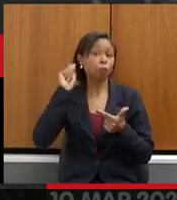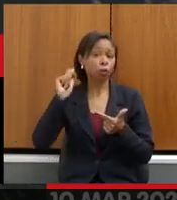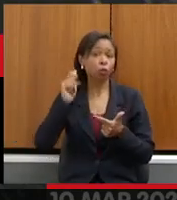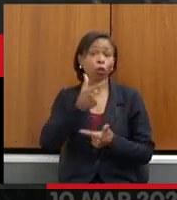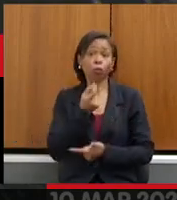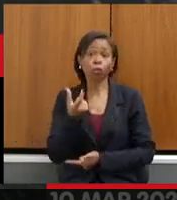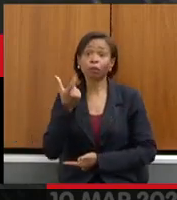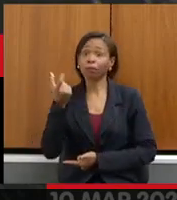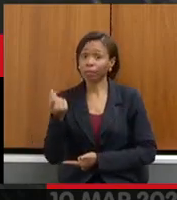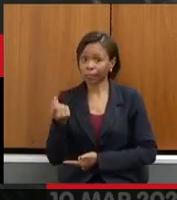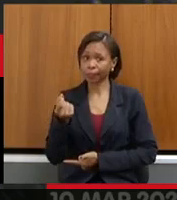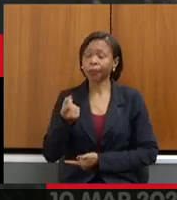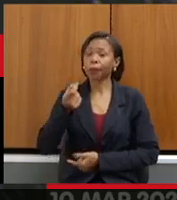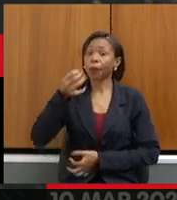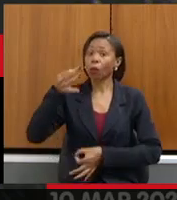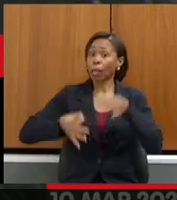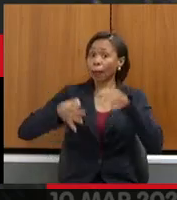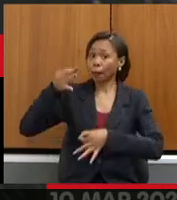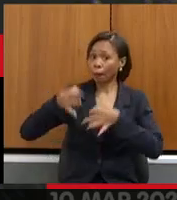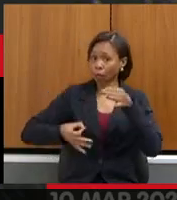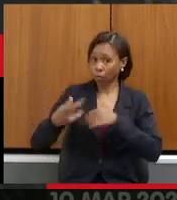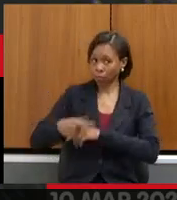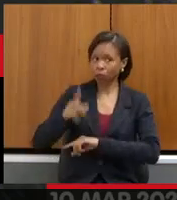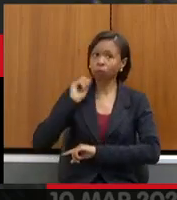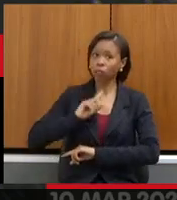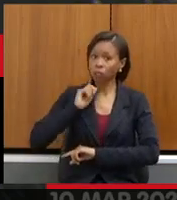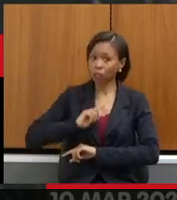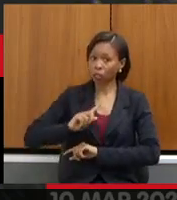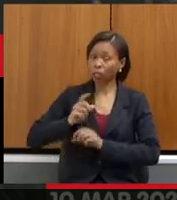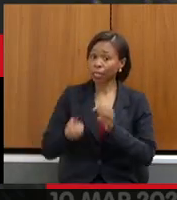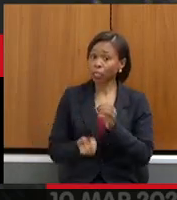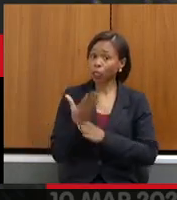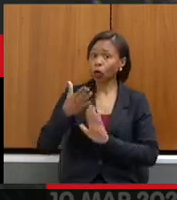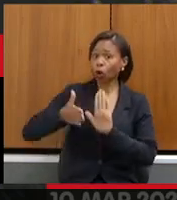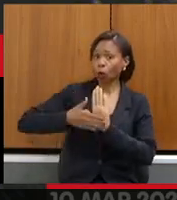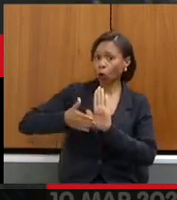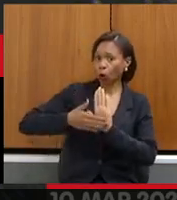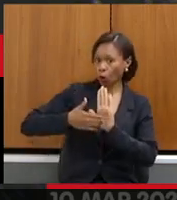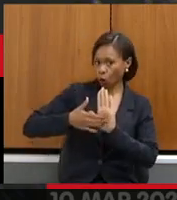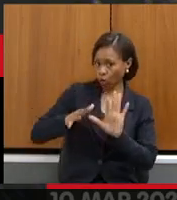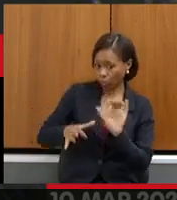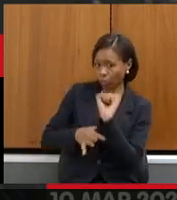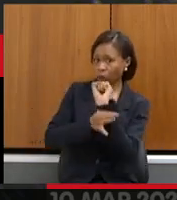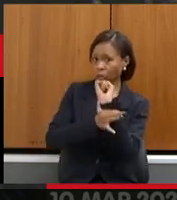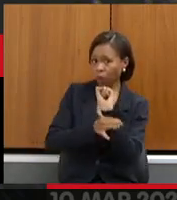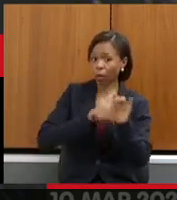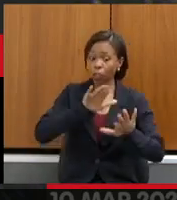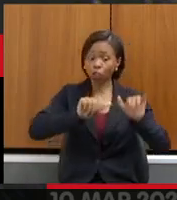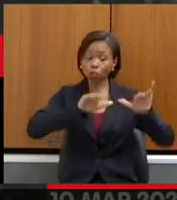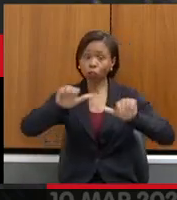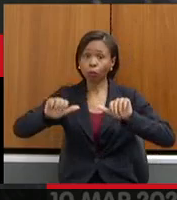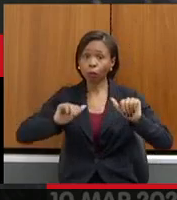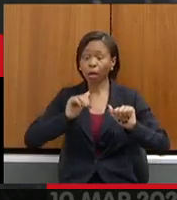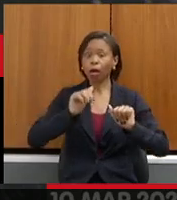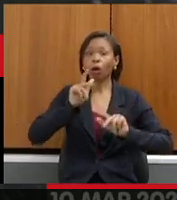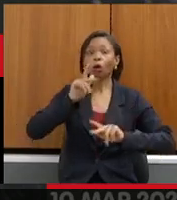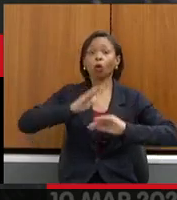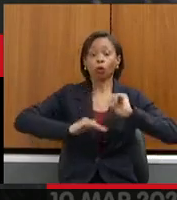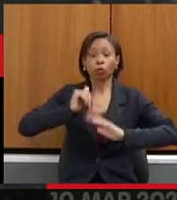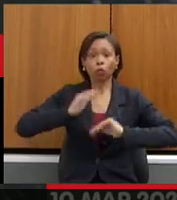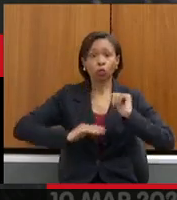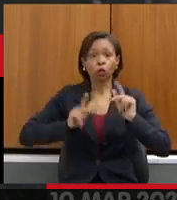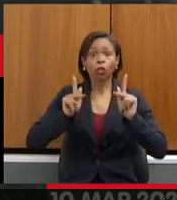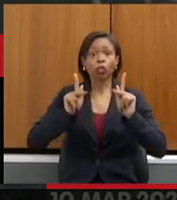Tribunal de Justiça de Minas Gerais estabelecer Protocolos de segurança para que vocês pudessem convocar os trabalhadores em educação para trabalhos